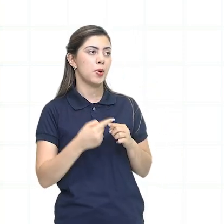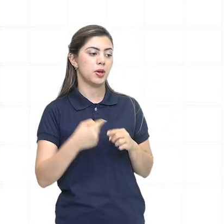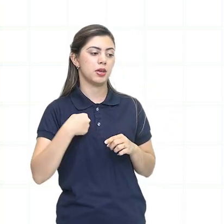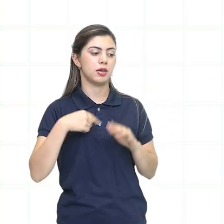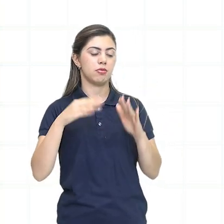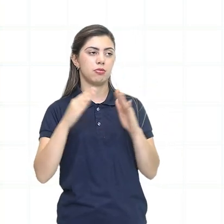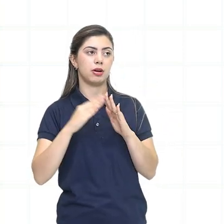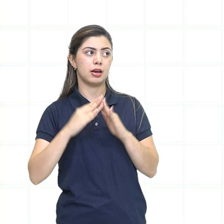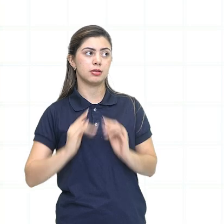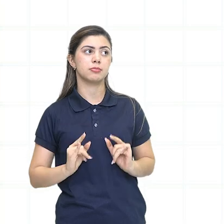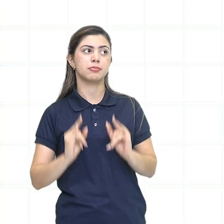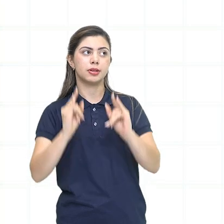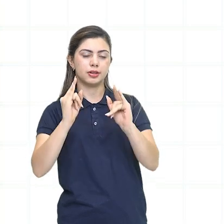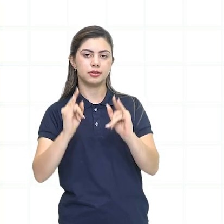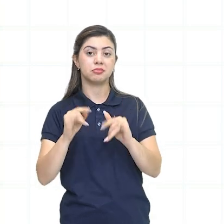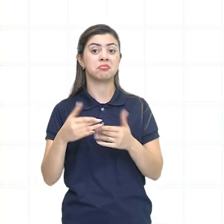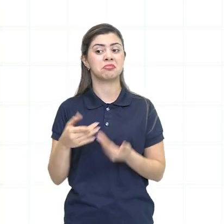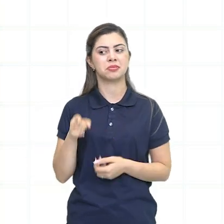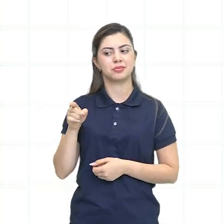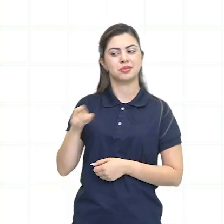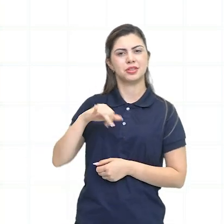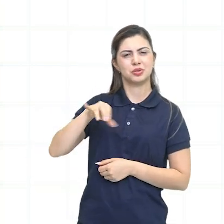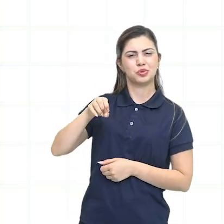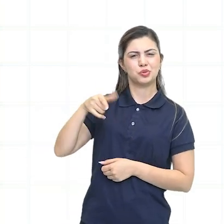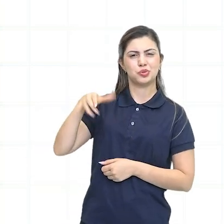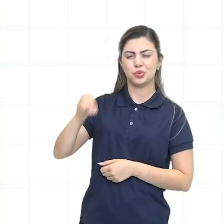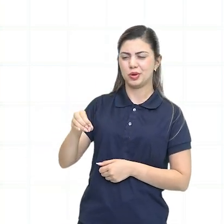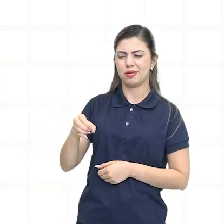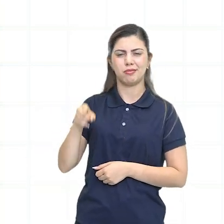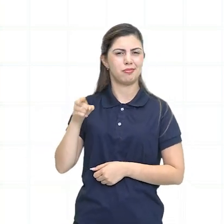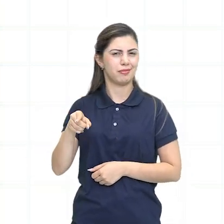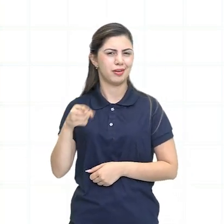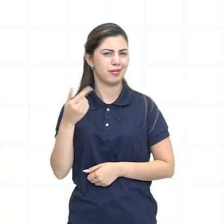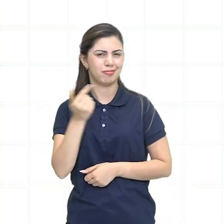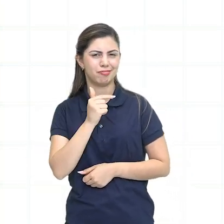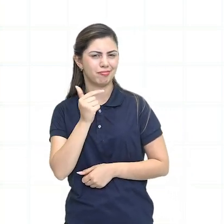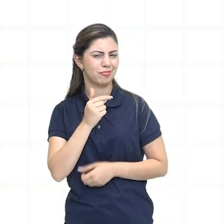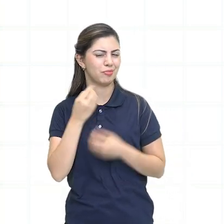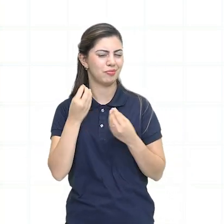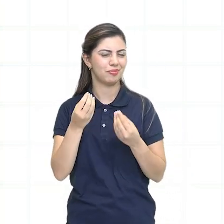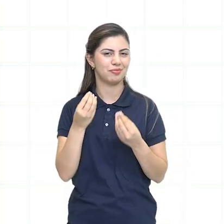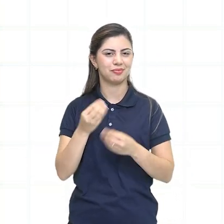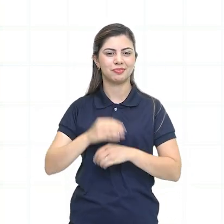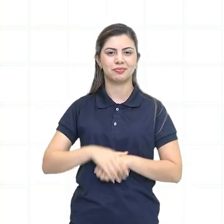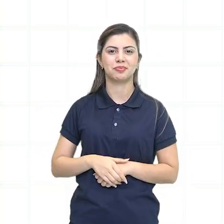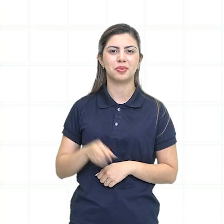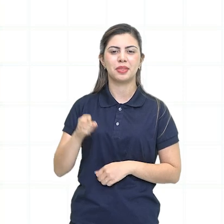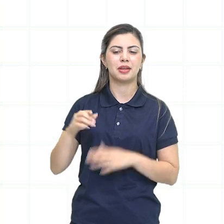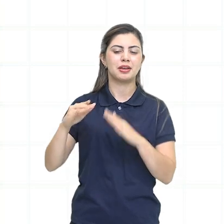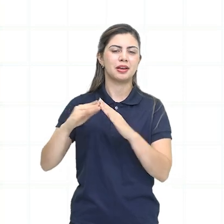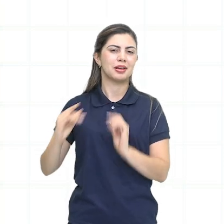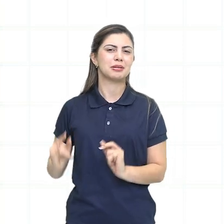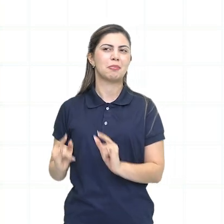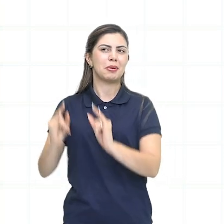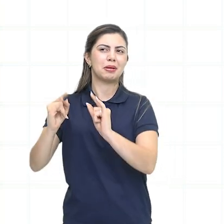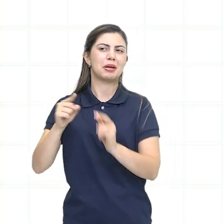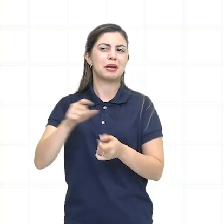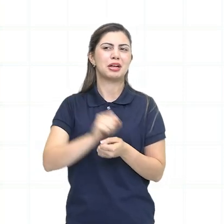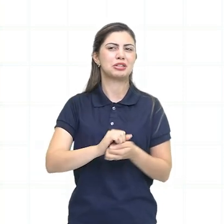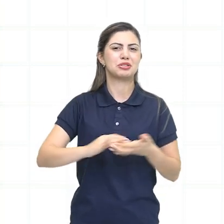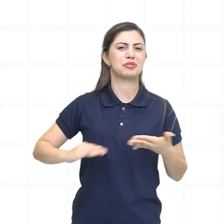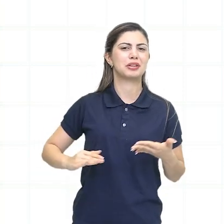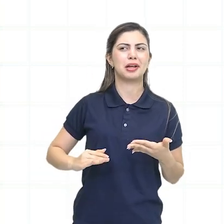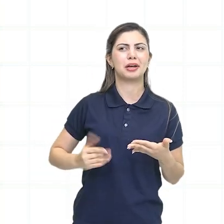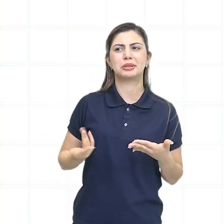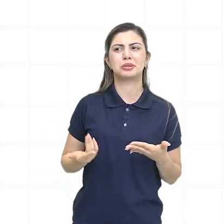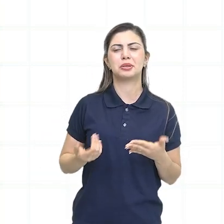achando muito interessante esse Joãozinho, olha, ele é muito engraçado. Ele mora em apartamento, então não pode fazer, tinha que ser lição